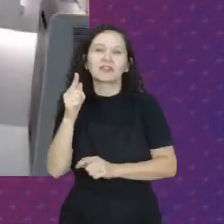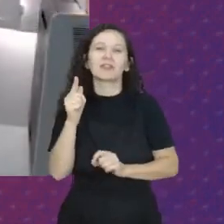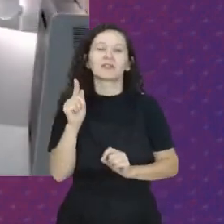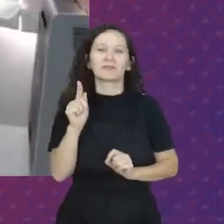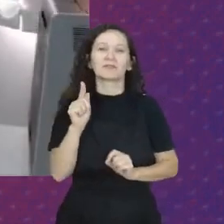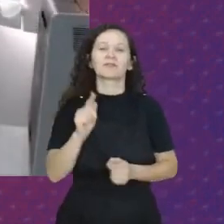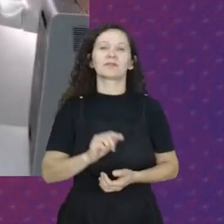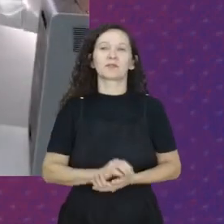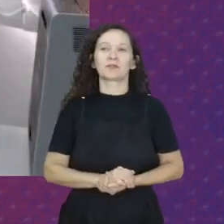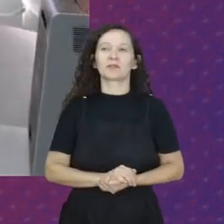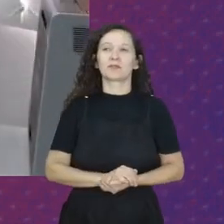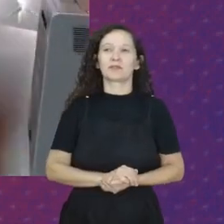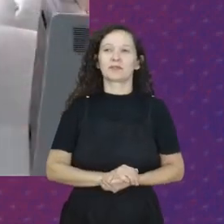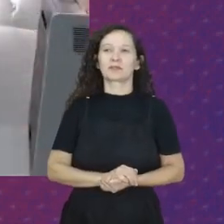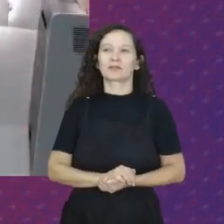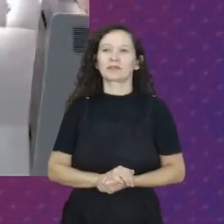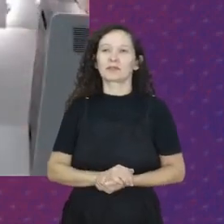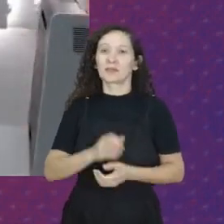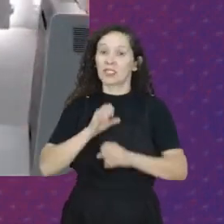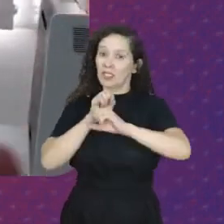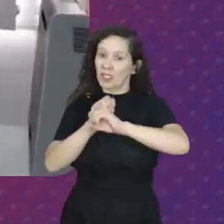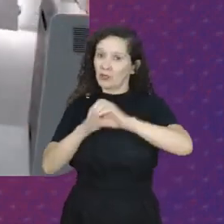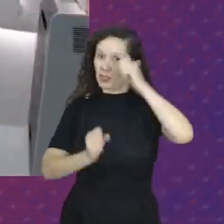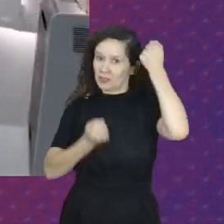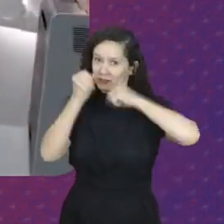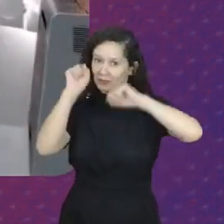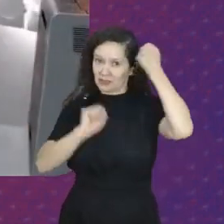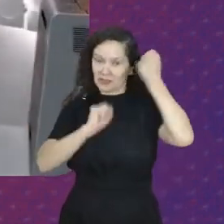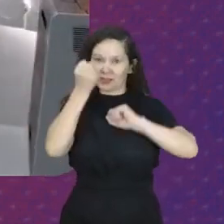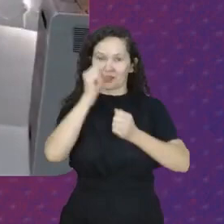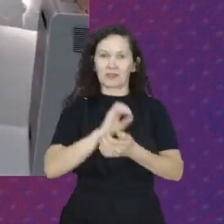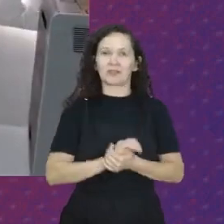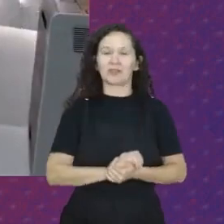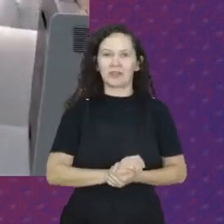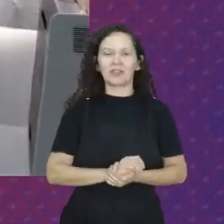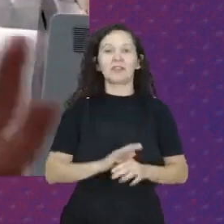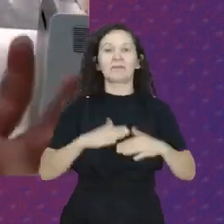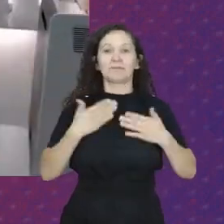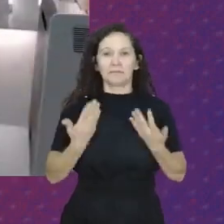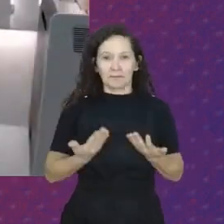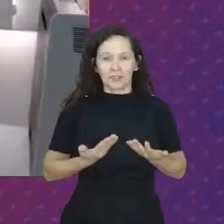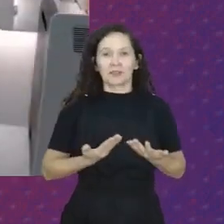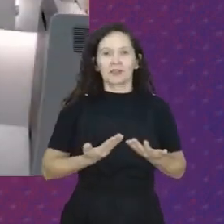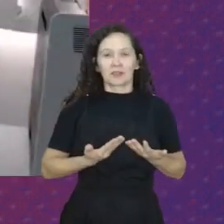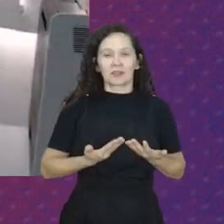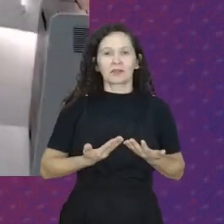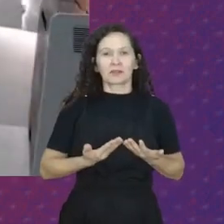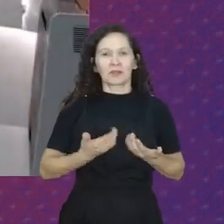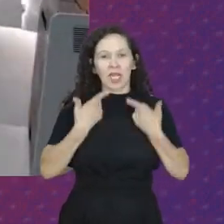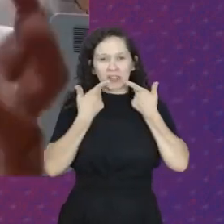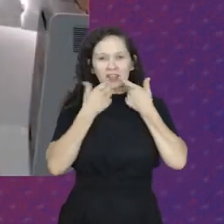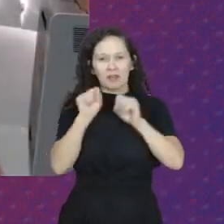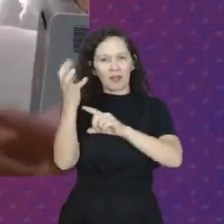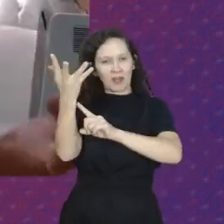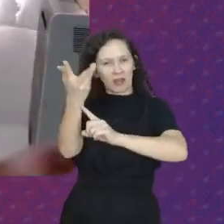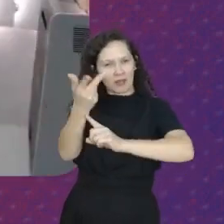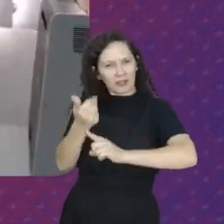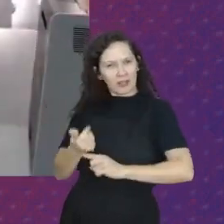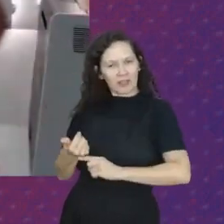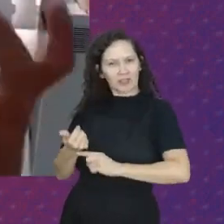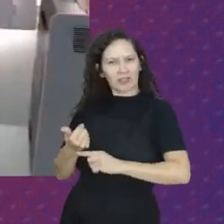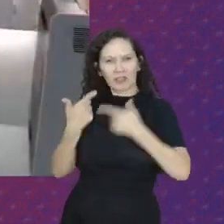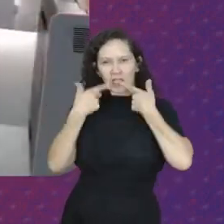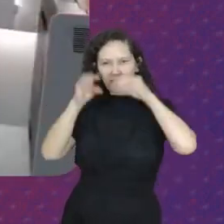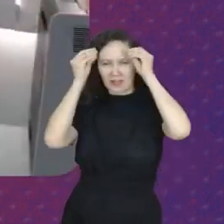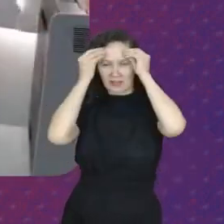educação física, né? Então, as linguagens artísticas, não, que as linguagens